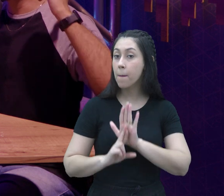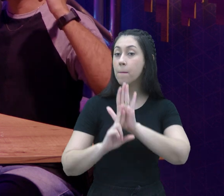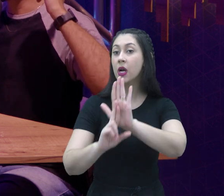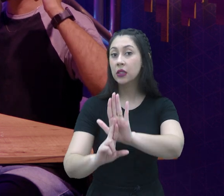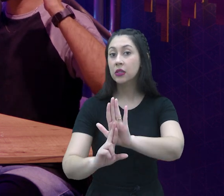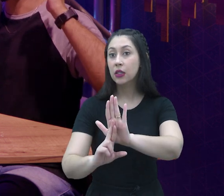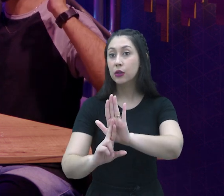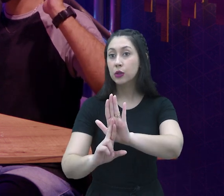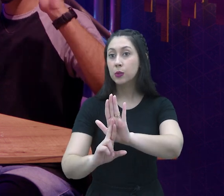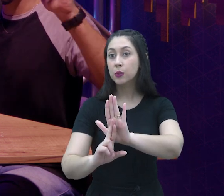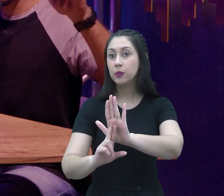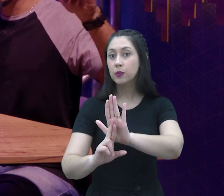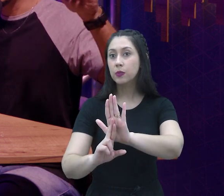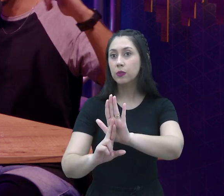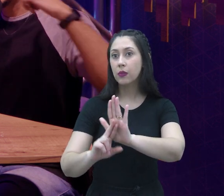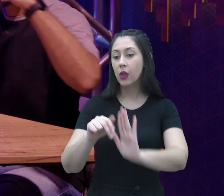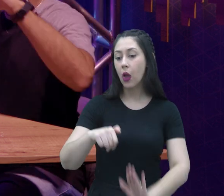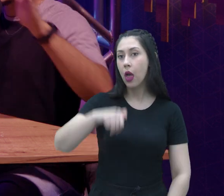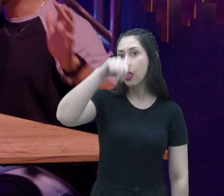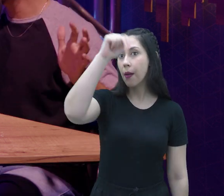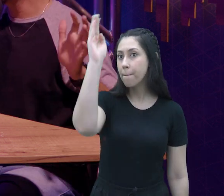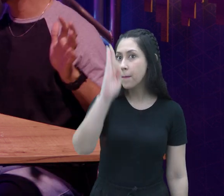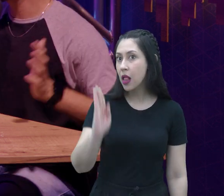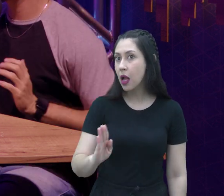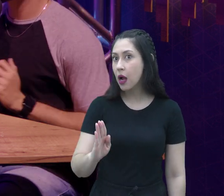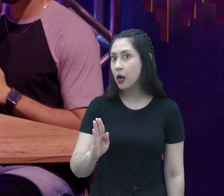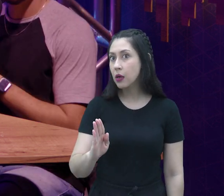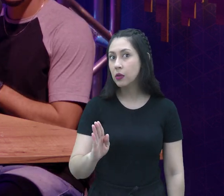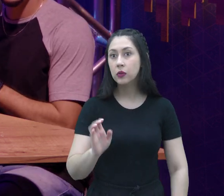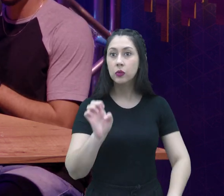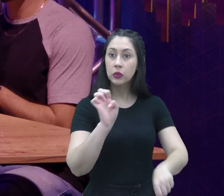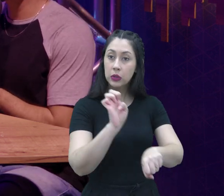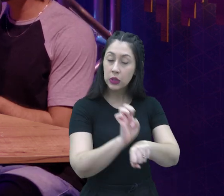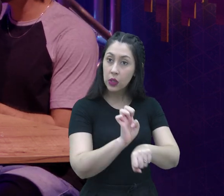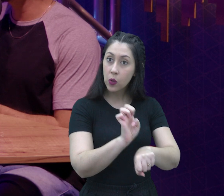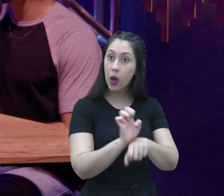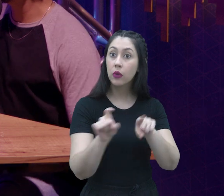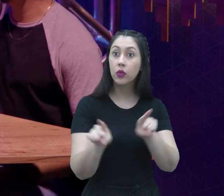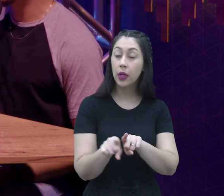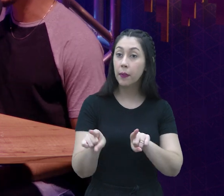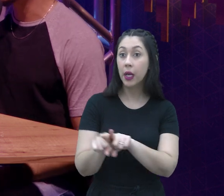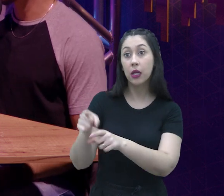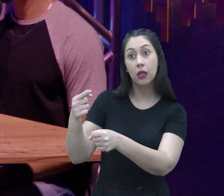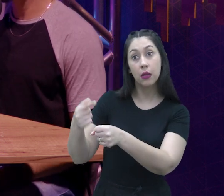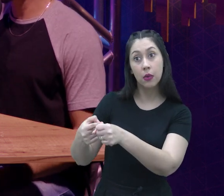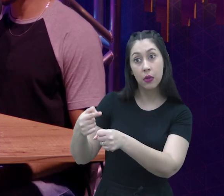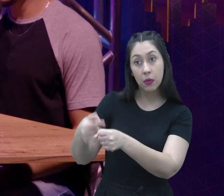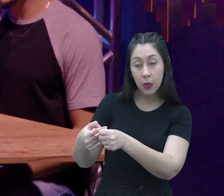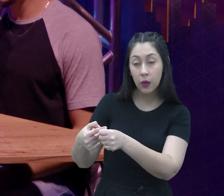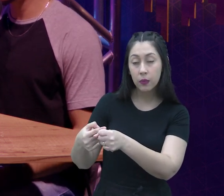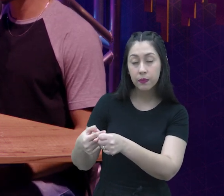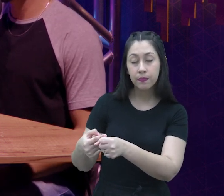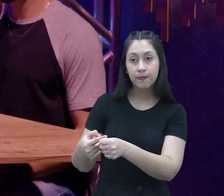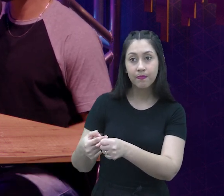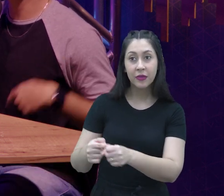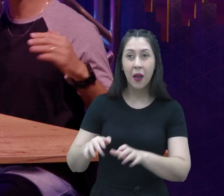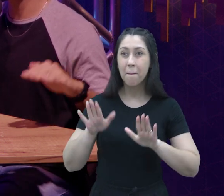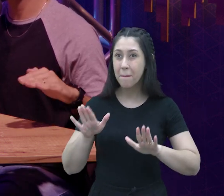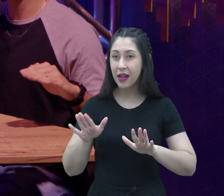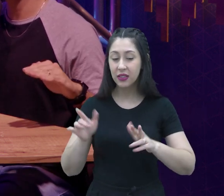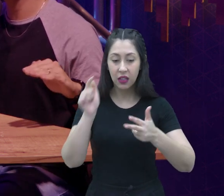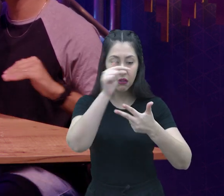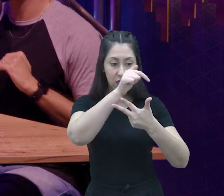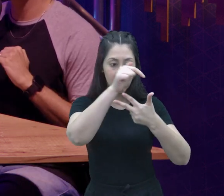tanto no nível nacional, no nível estadual e no nível municipal. E